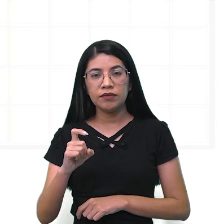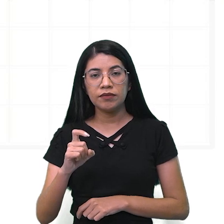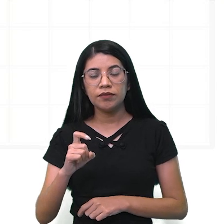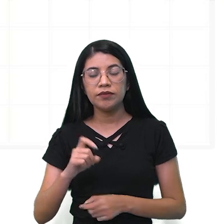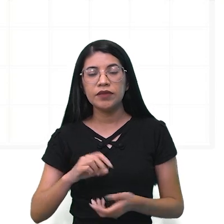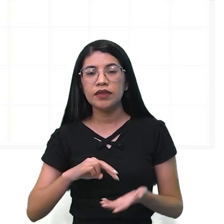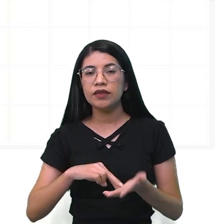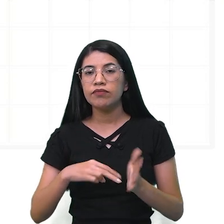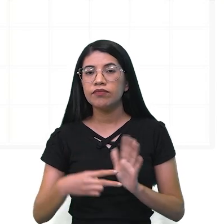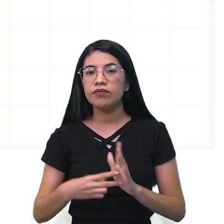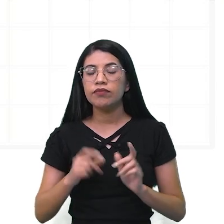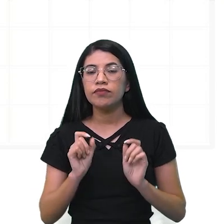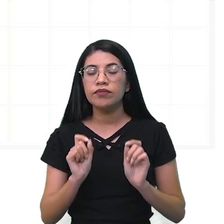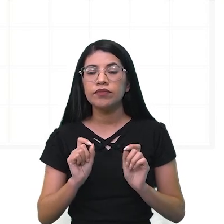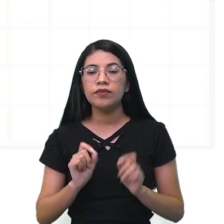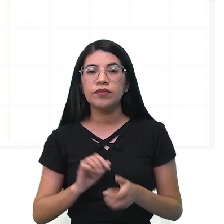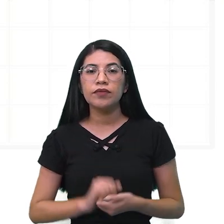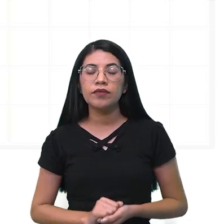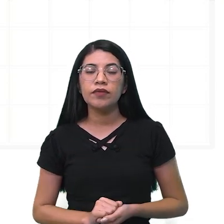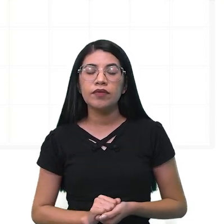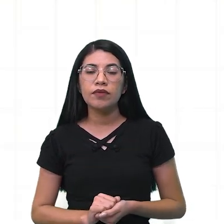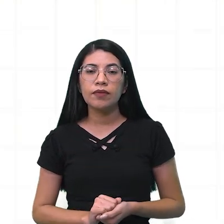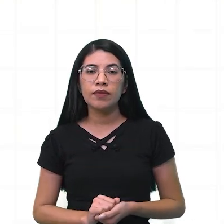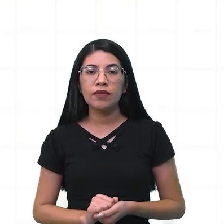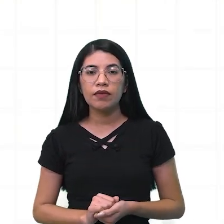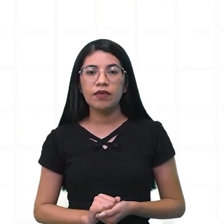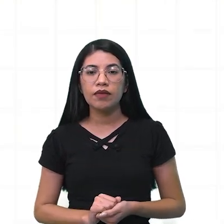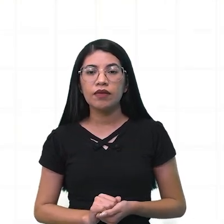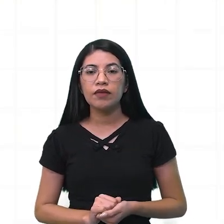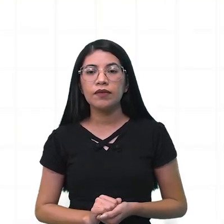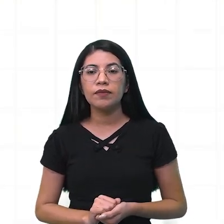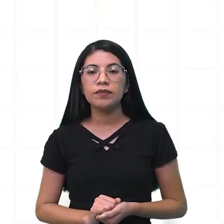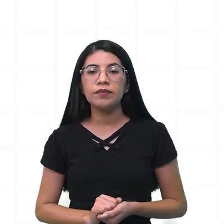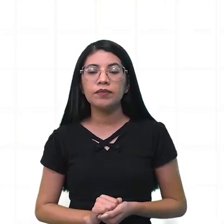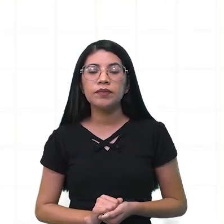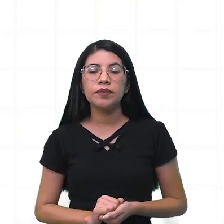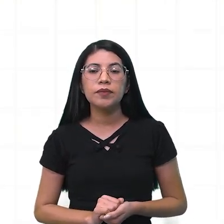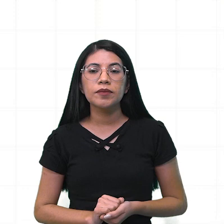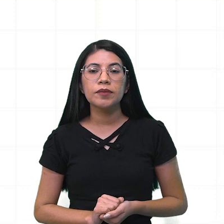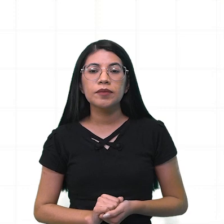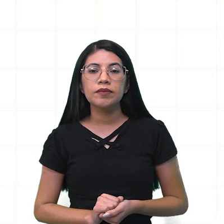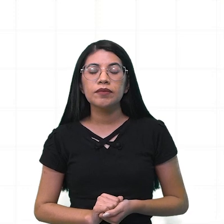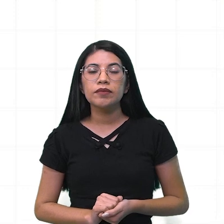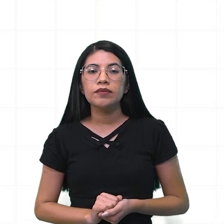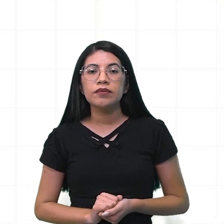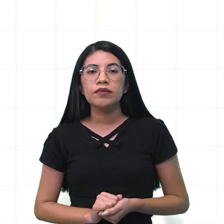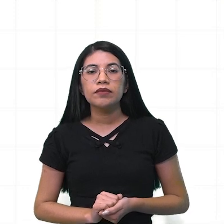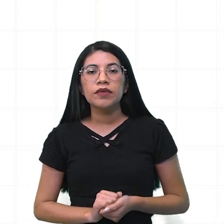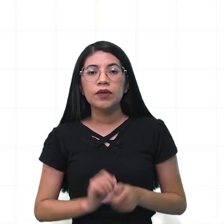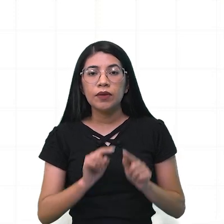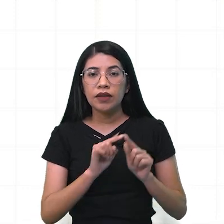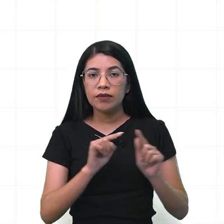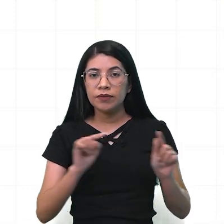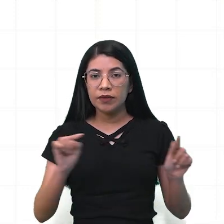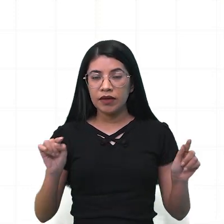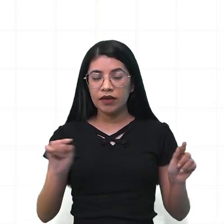isso significa que essa medida aqui da letra A, né,